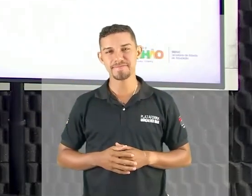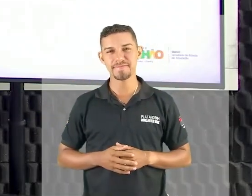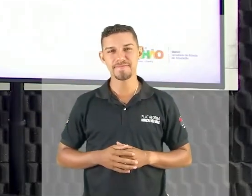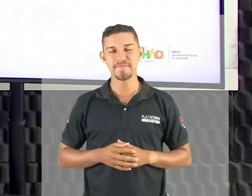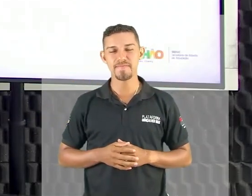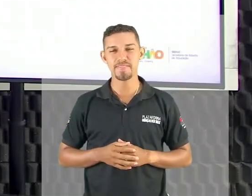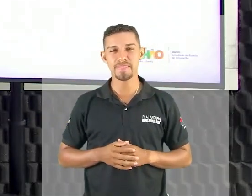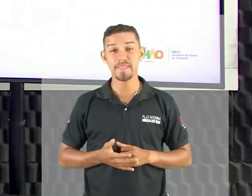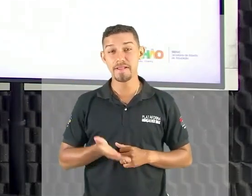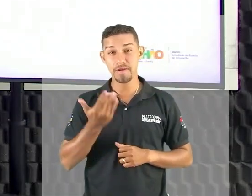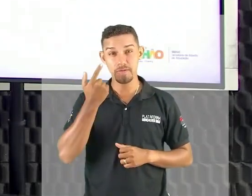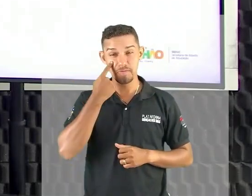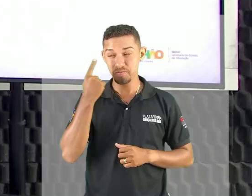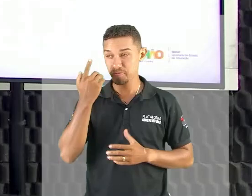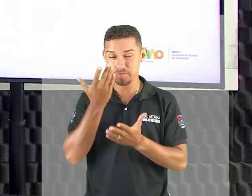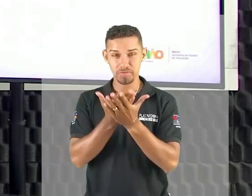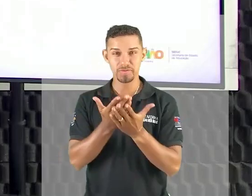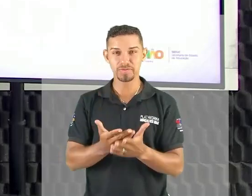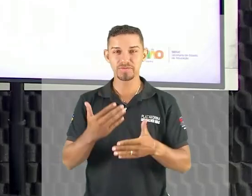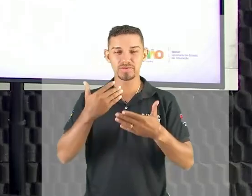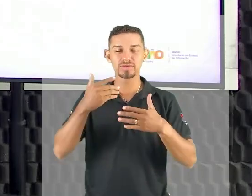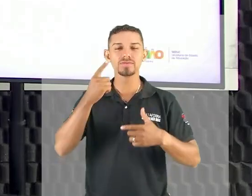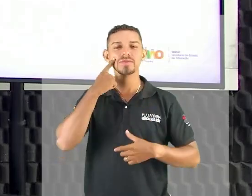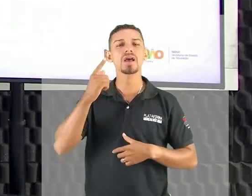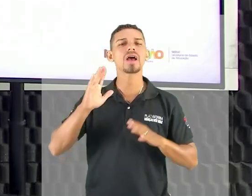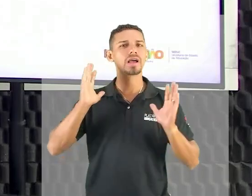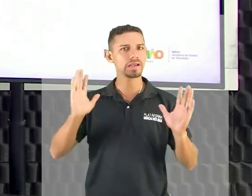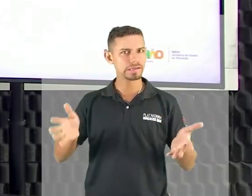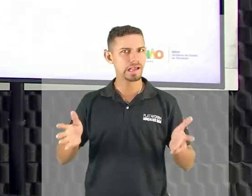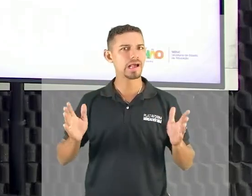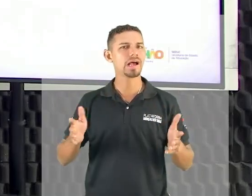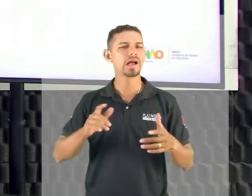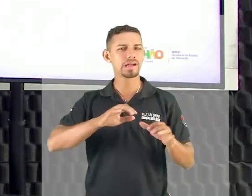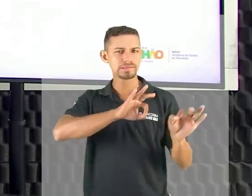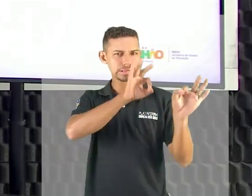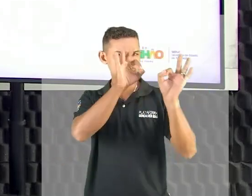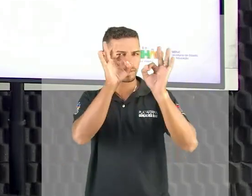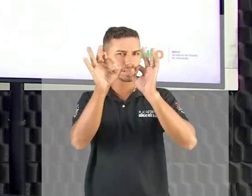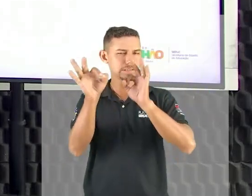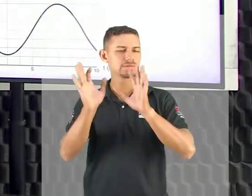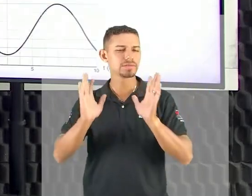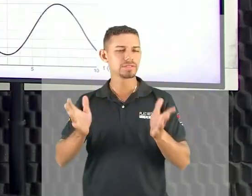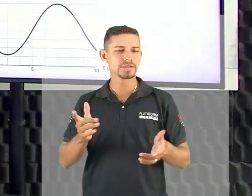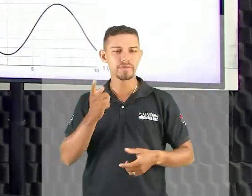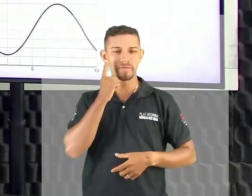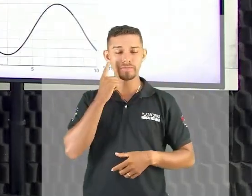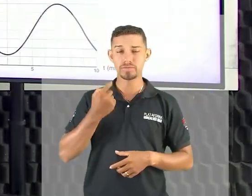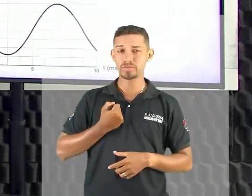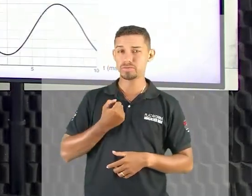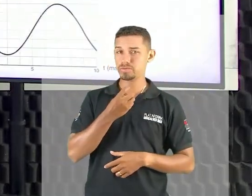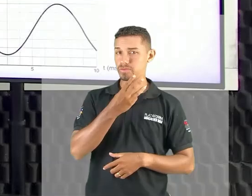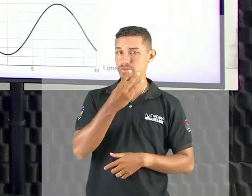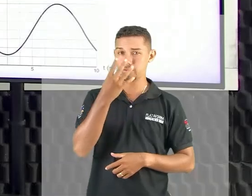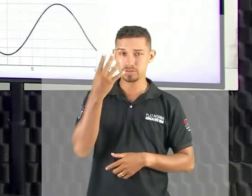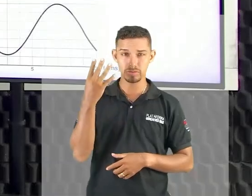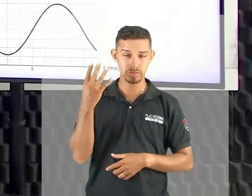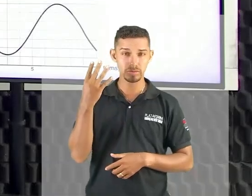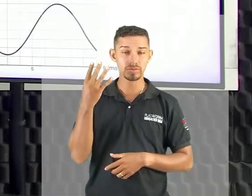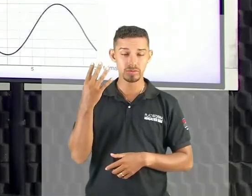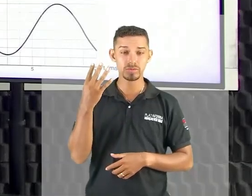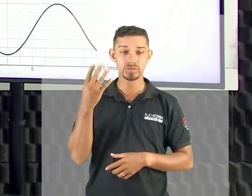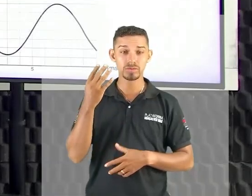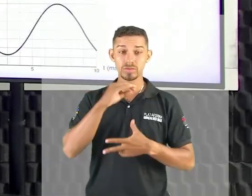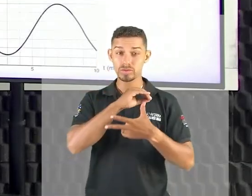Beleza então vamos lá vamos continuar nossas aulinhas nós já temos vídeo para caramba aí vamos continuar agora aqui ó só